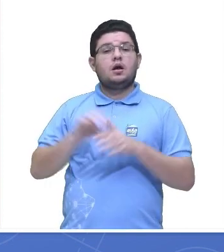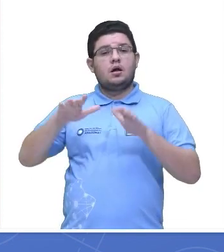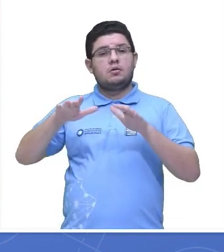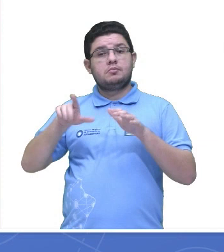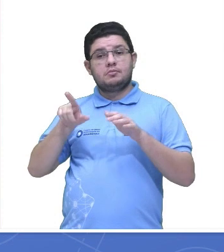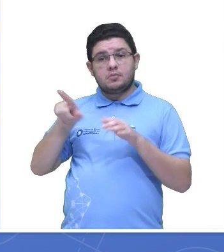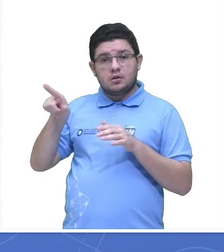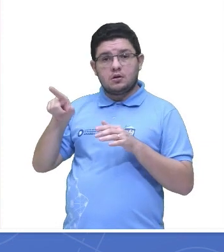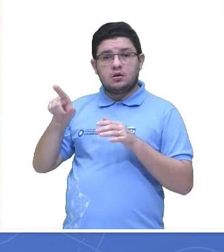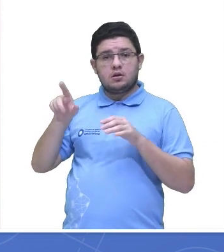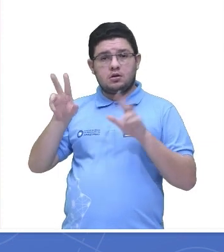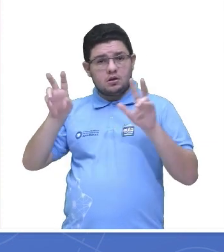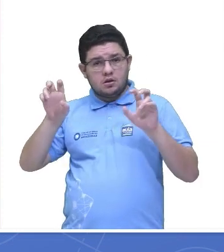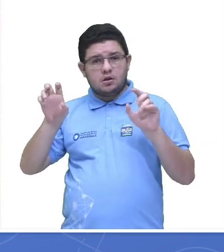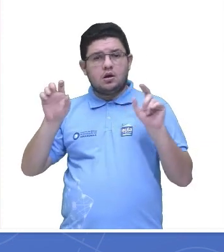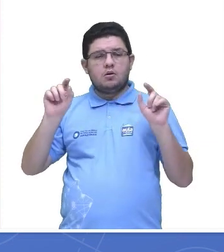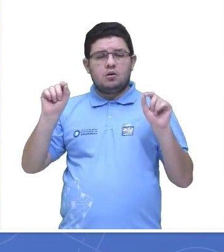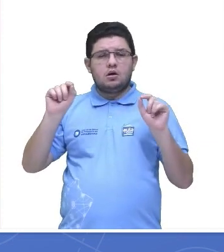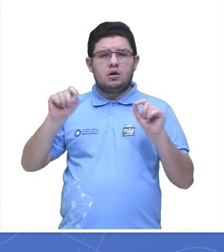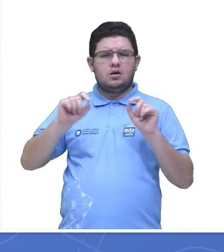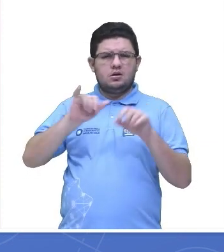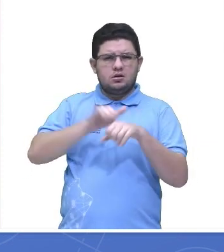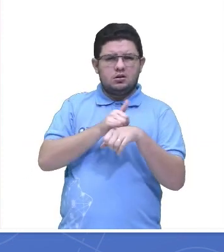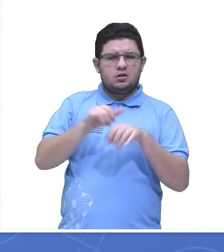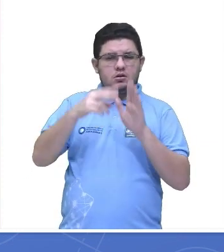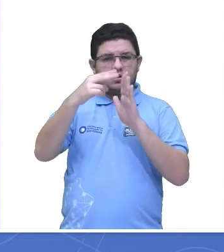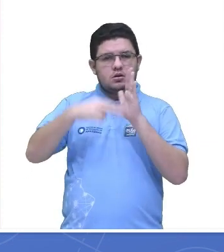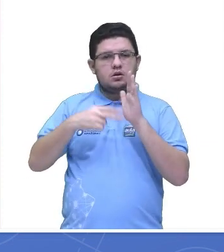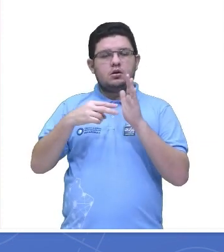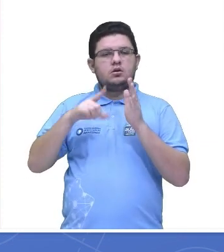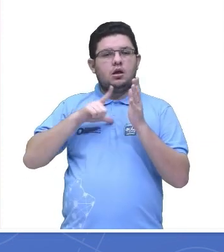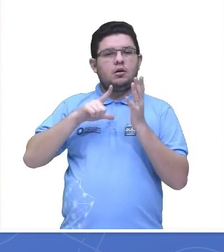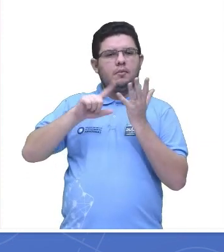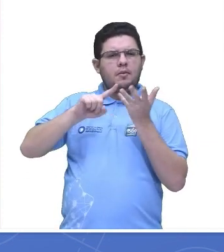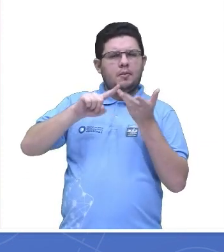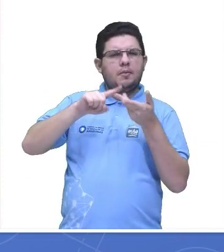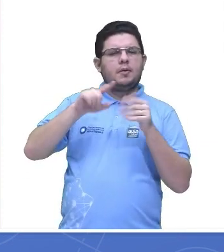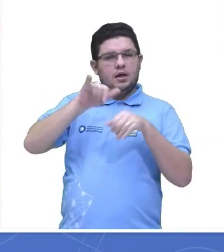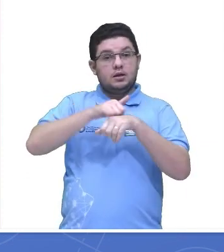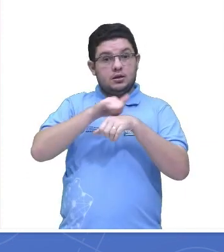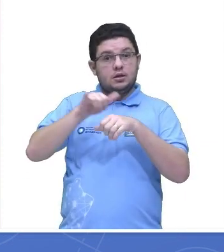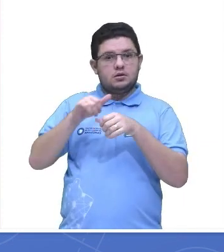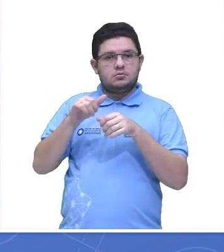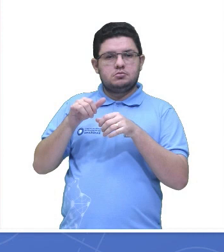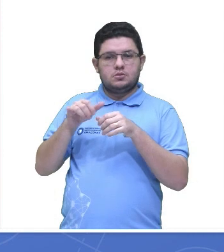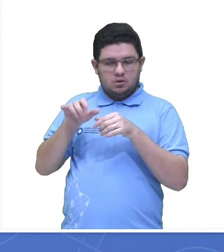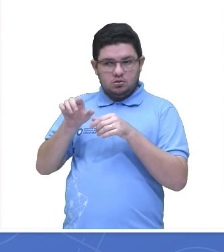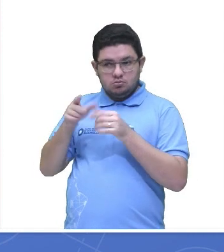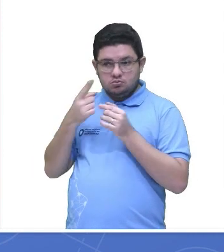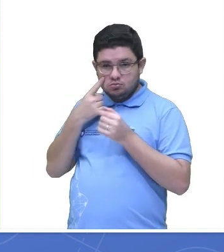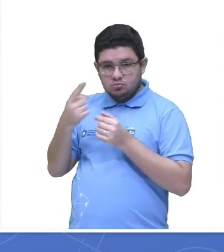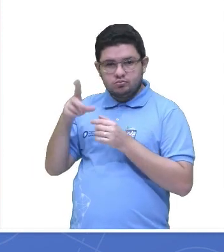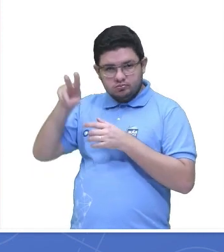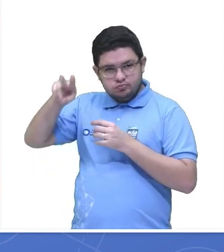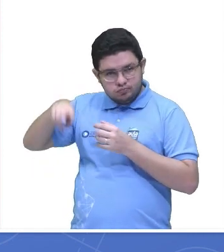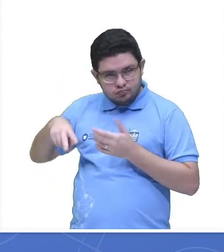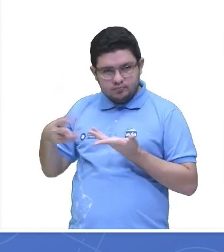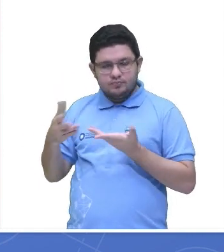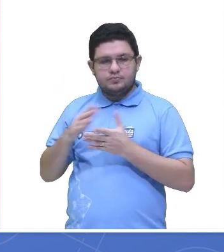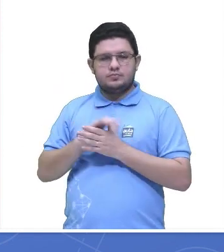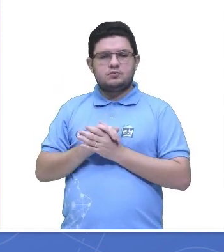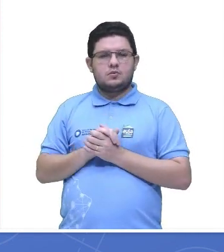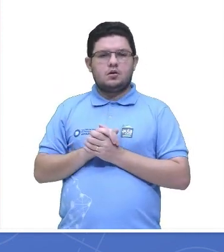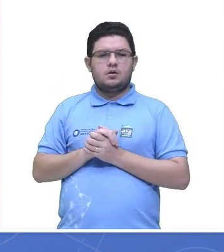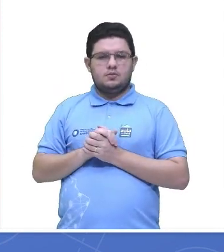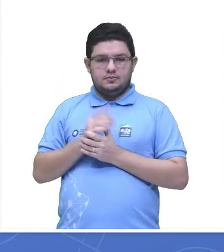A gente, quando está lendo um texto em inglês, a gente está utilizando todas essas estratégias ao mesmo tempo. Então, o texto era o seguinte: Once a famous musician